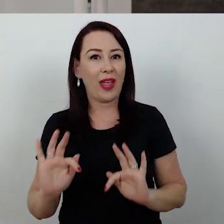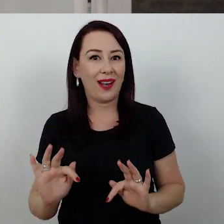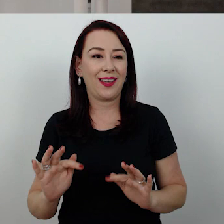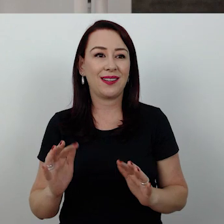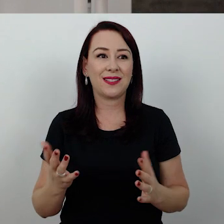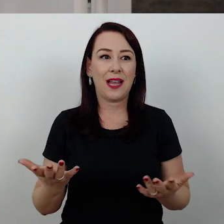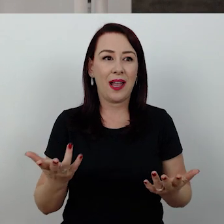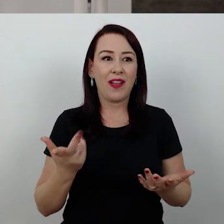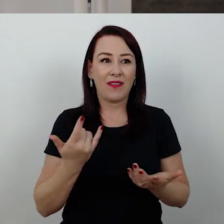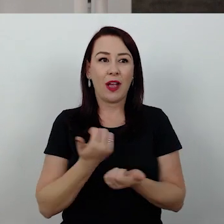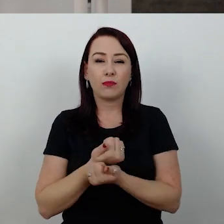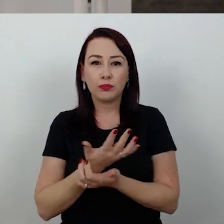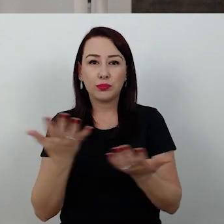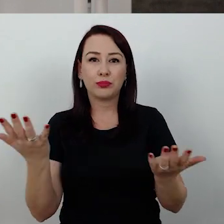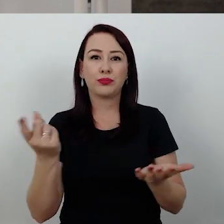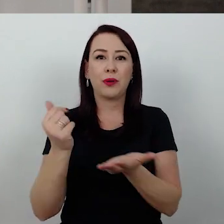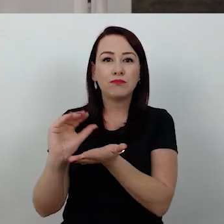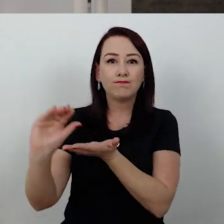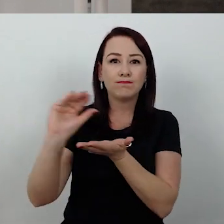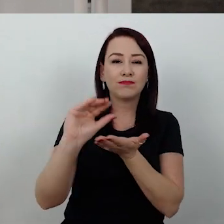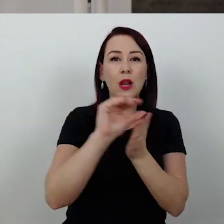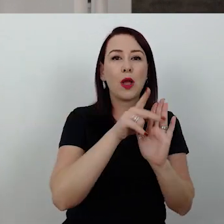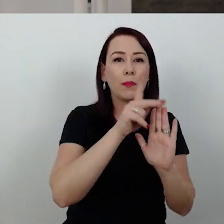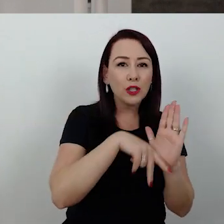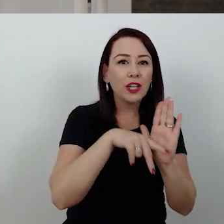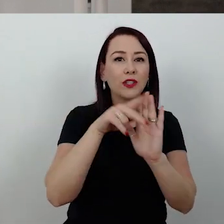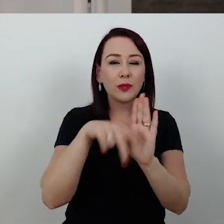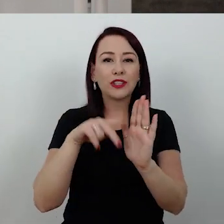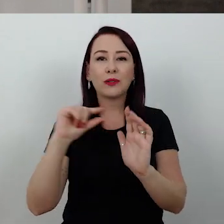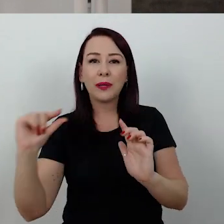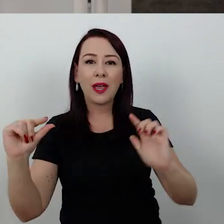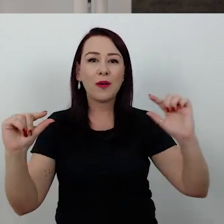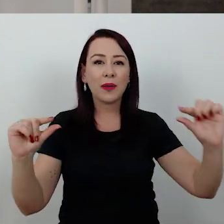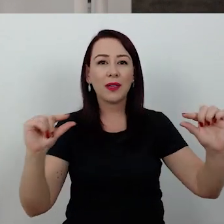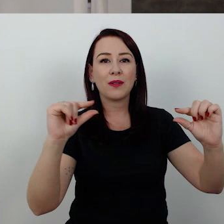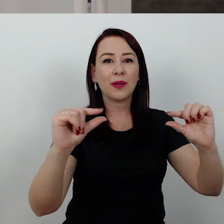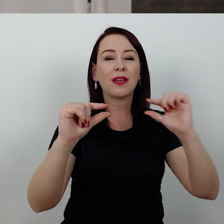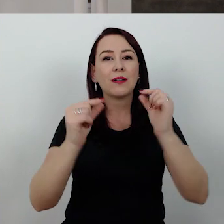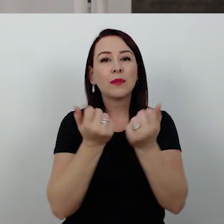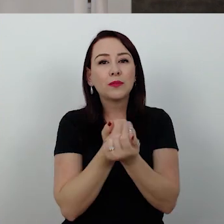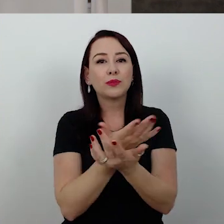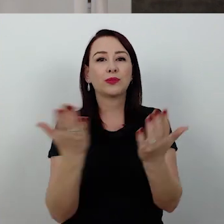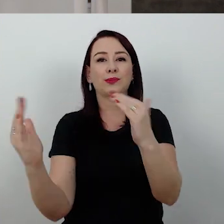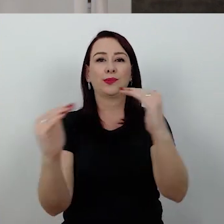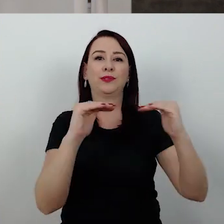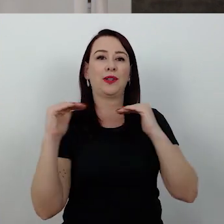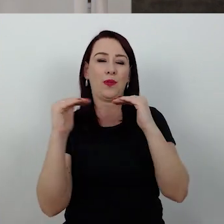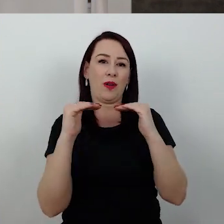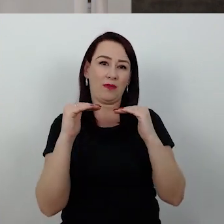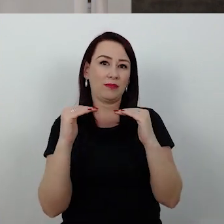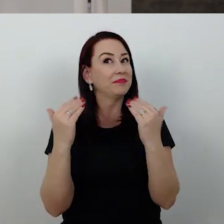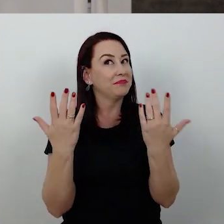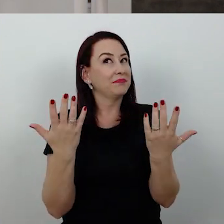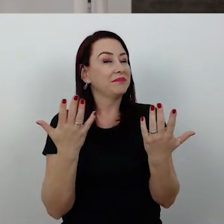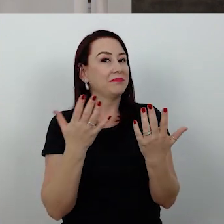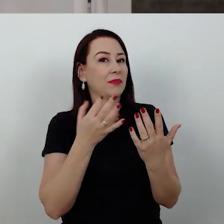de poder distribuir essa renda em pequenos projetos, né, para ter uma distribuição bem igualitária, assim. Pelo menos foi